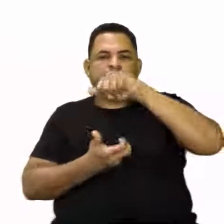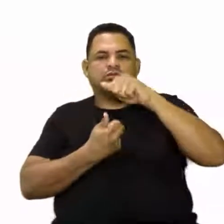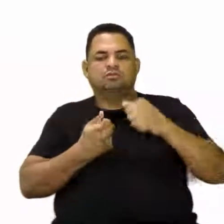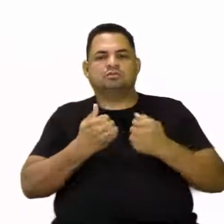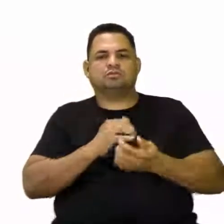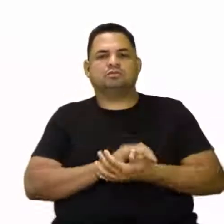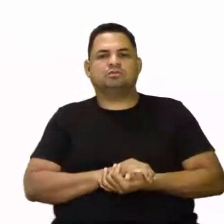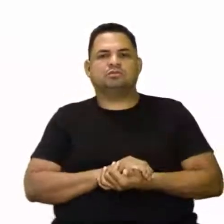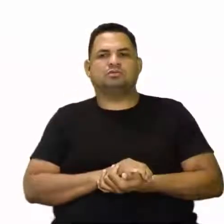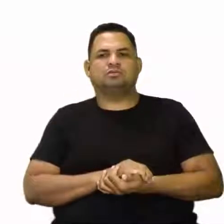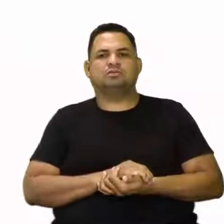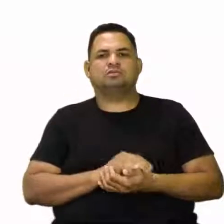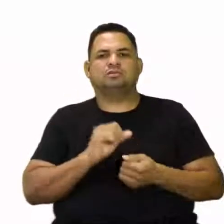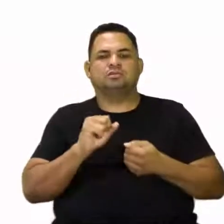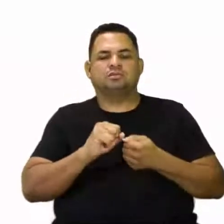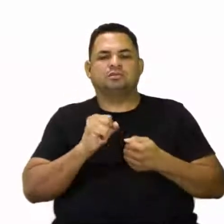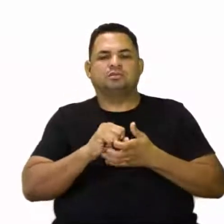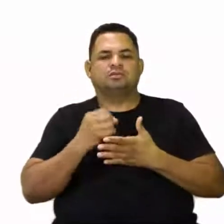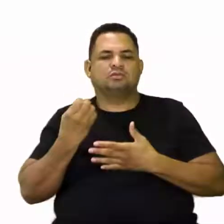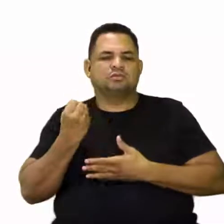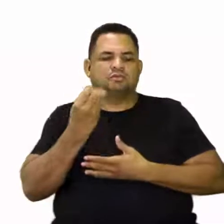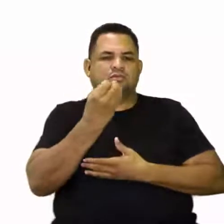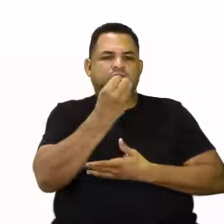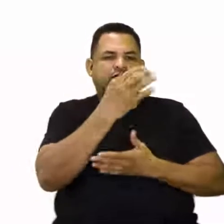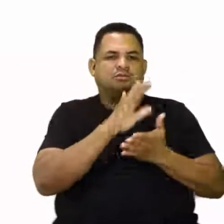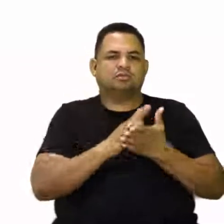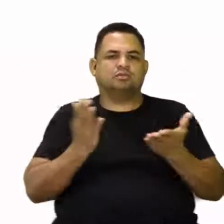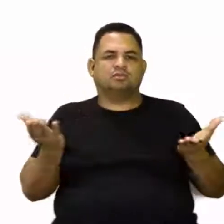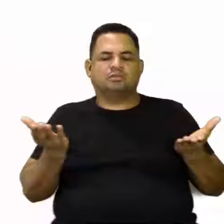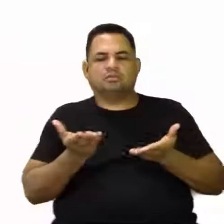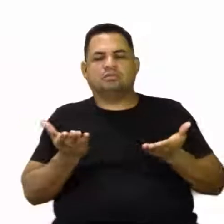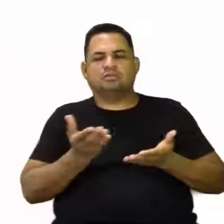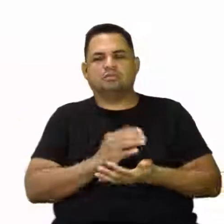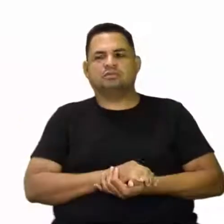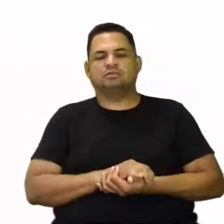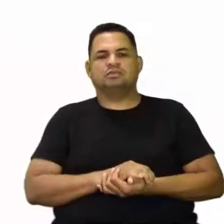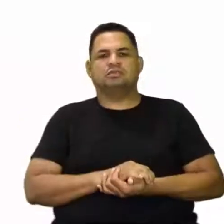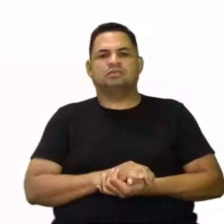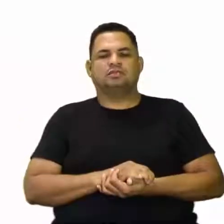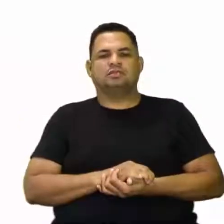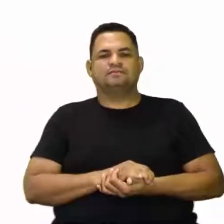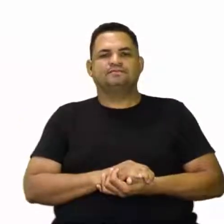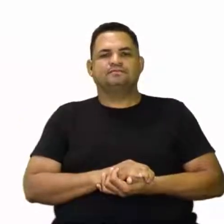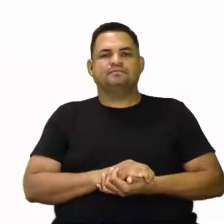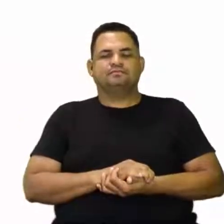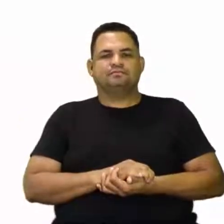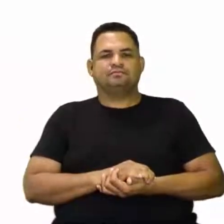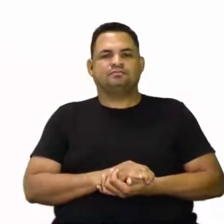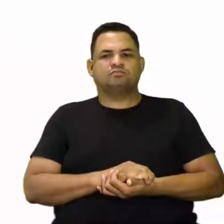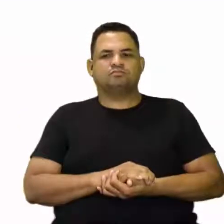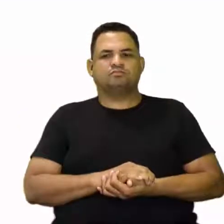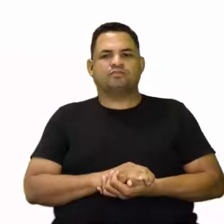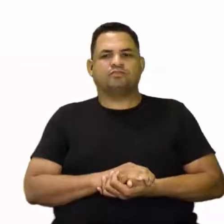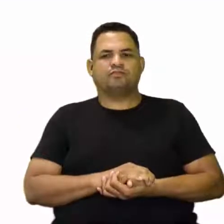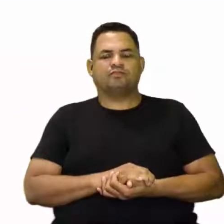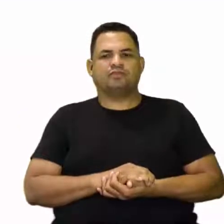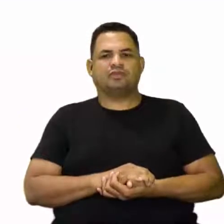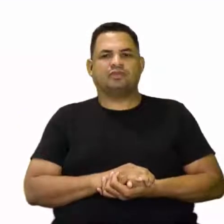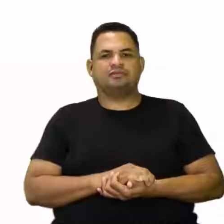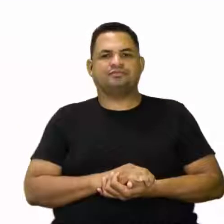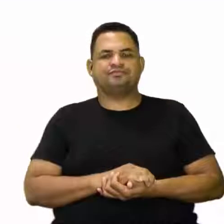Vamos fazer uma viagem agora? Vamos viajar? Então vamos. Então, roda a